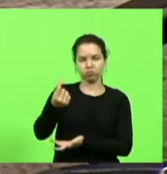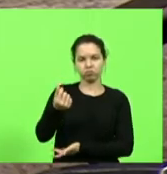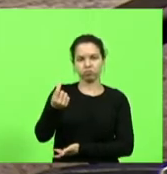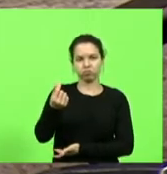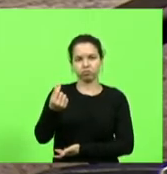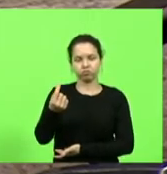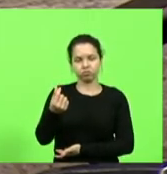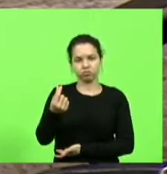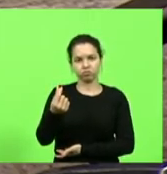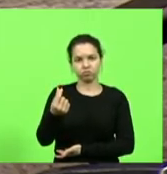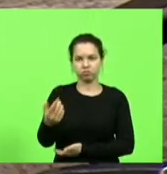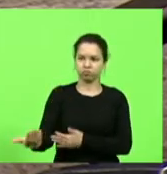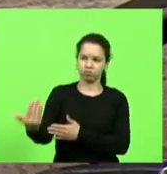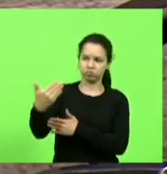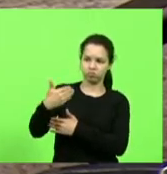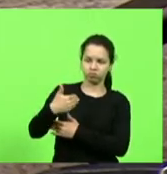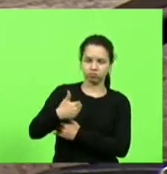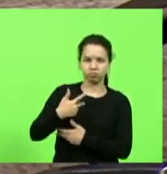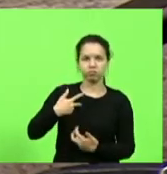Venha aqui me cooptar.